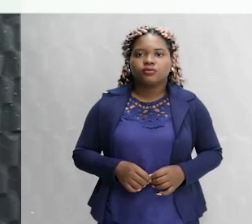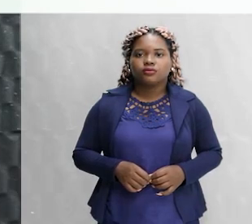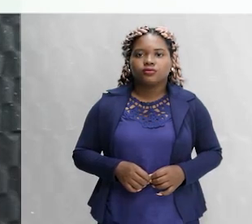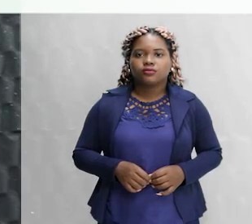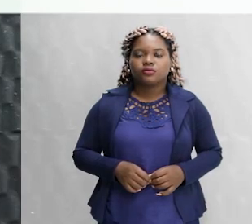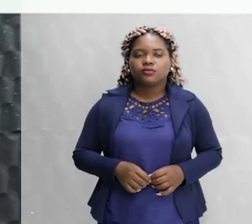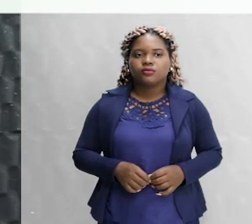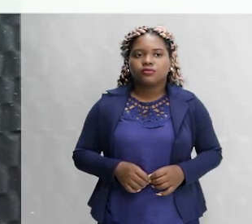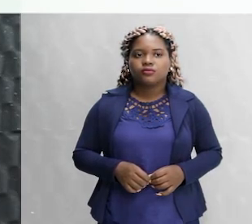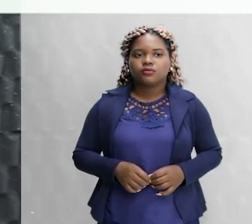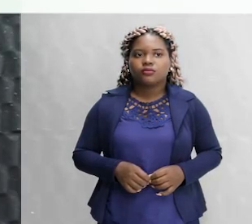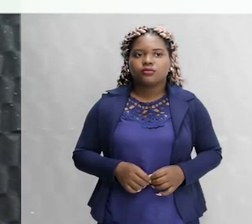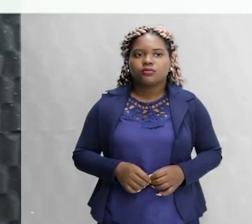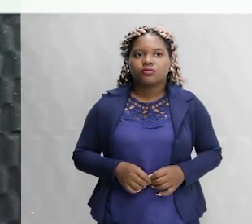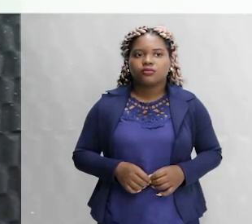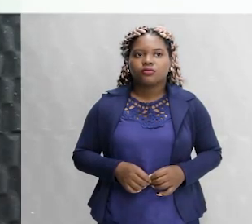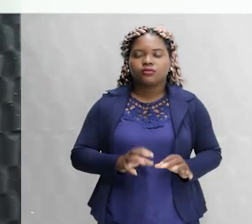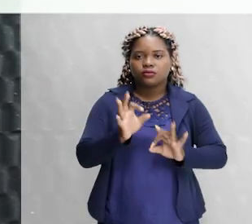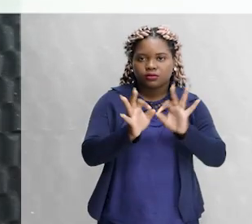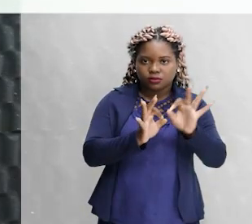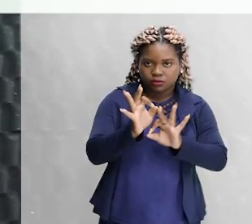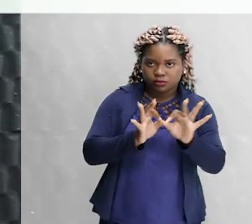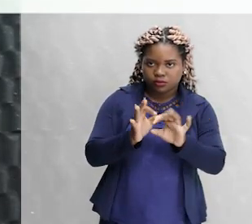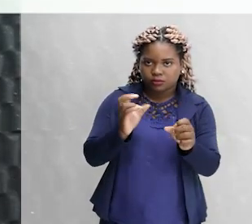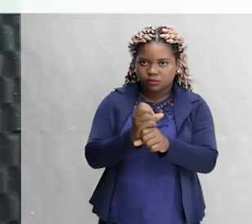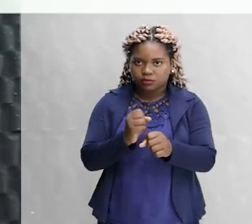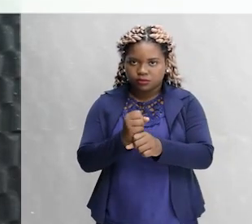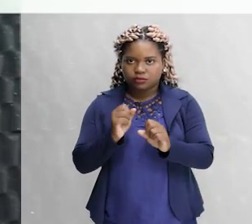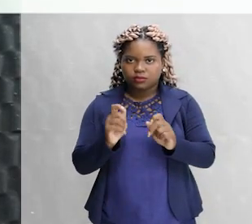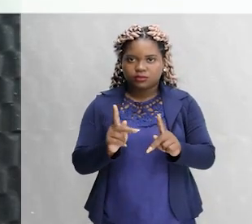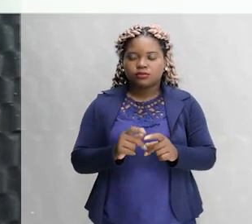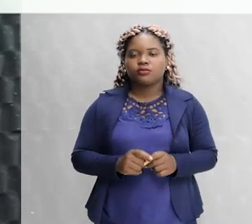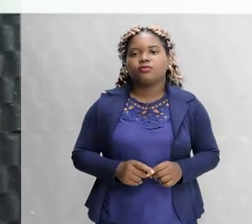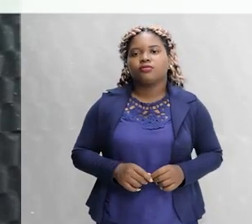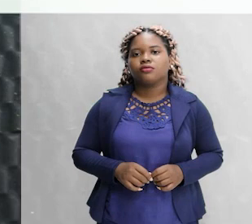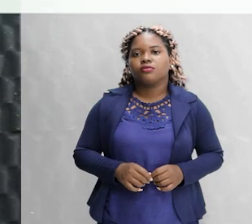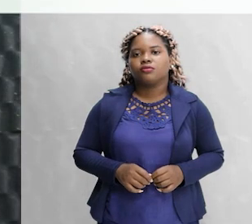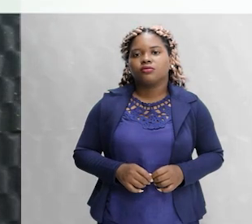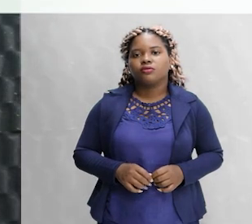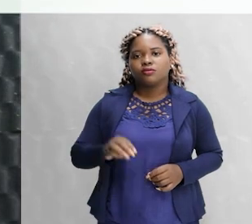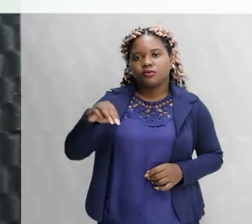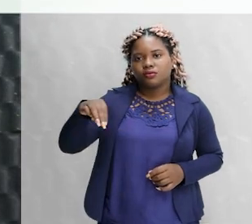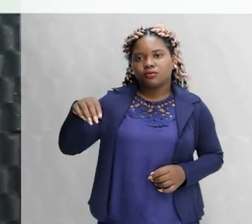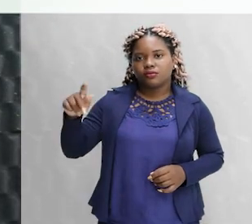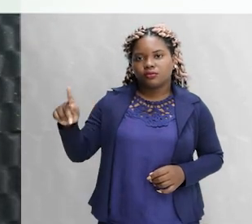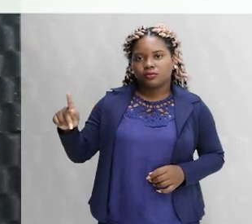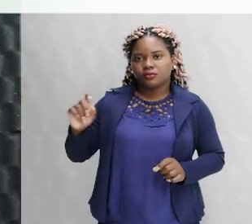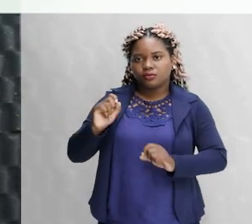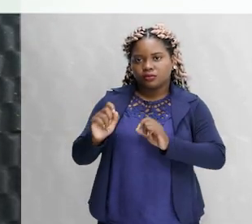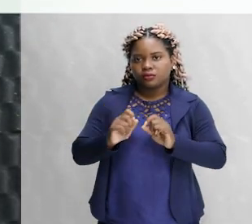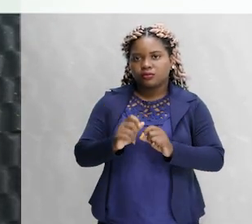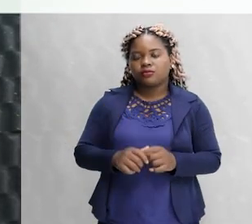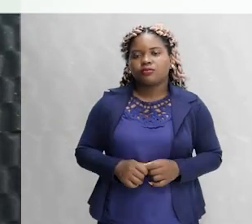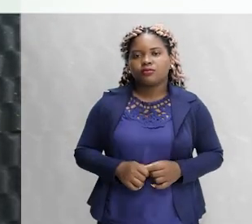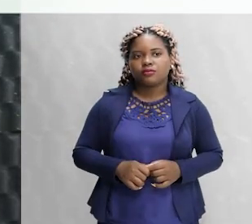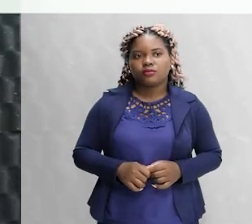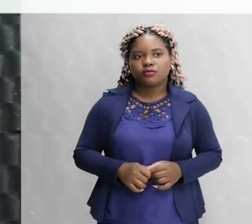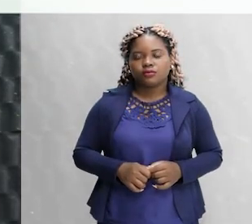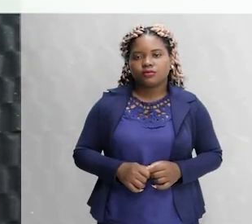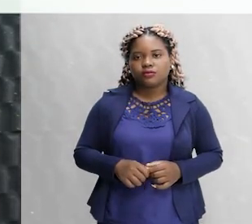Certo? Bom, vamos fazer agora os cálculos. Então, média vai ser igual. Aqui vai